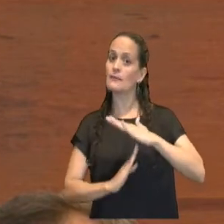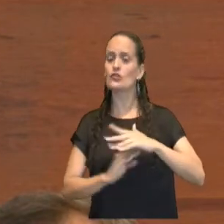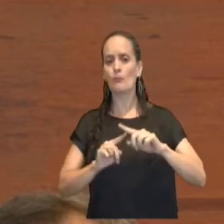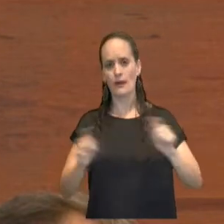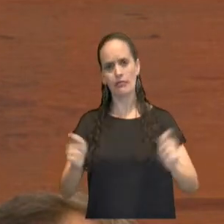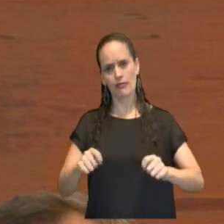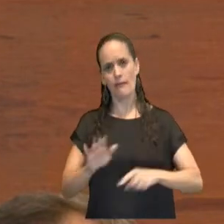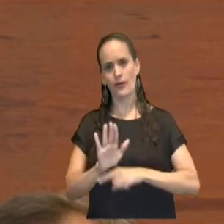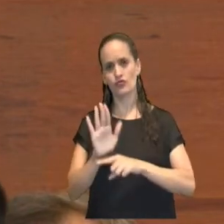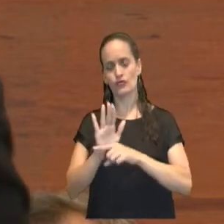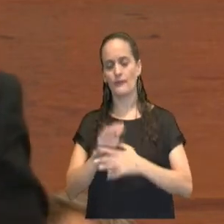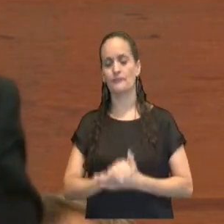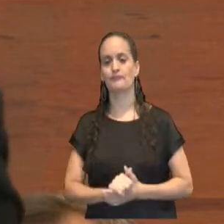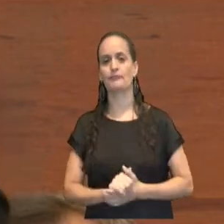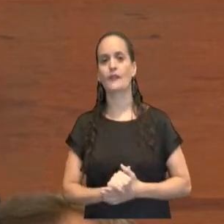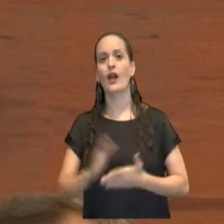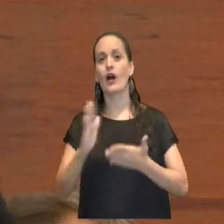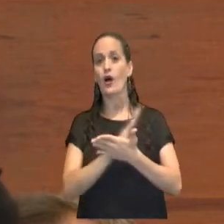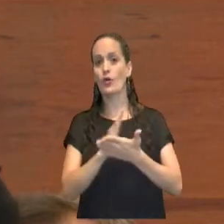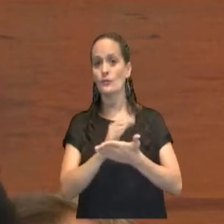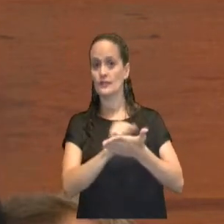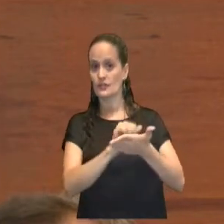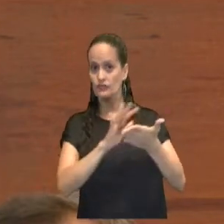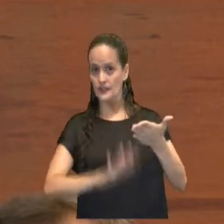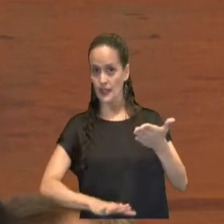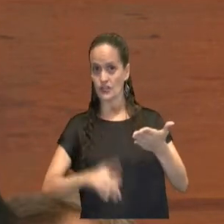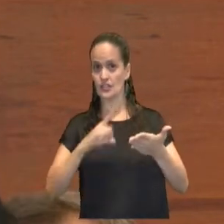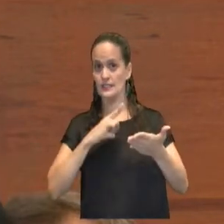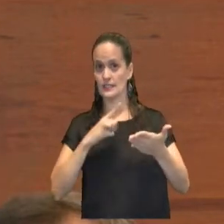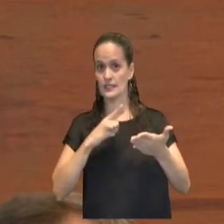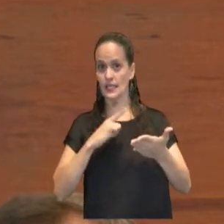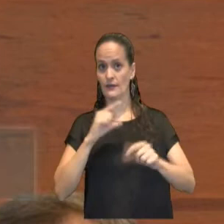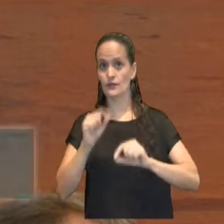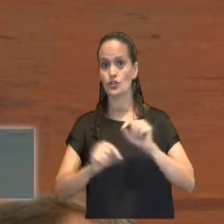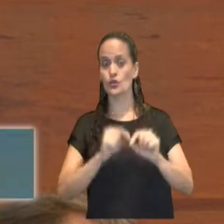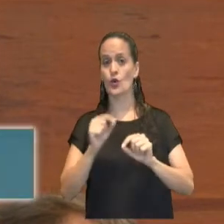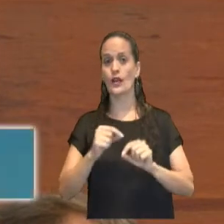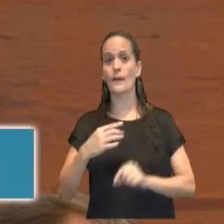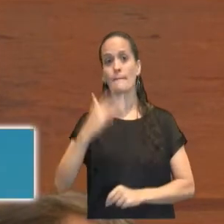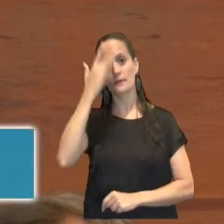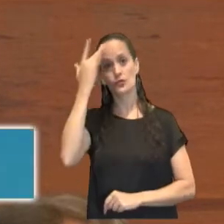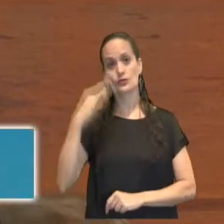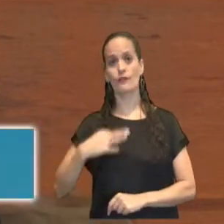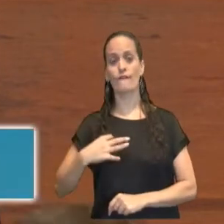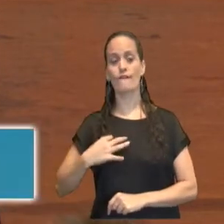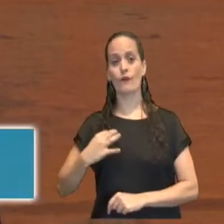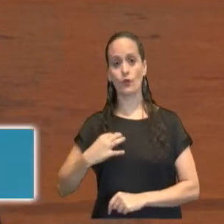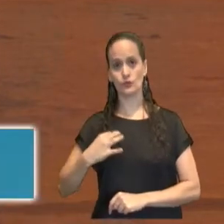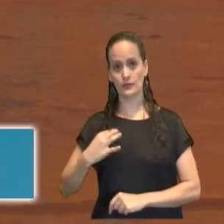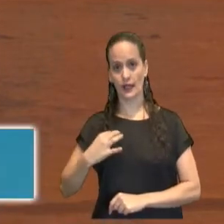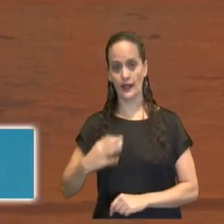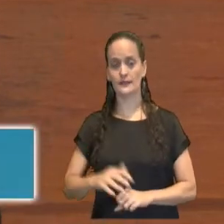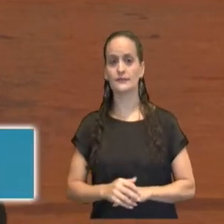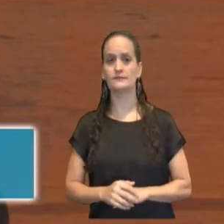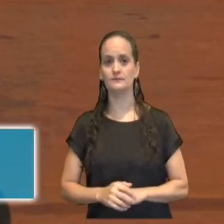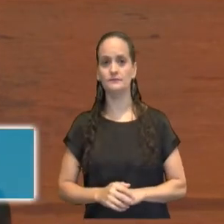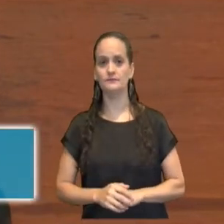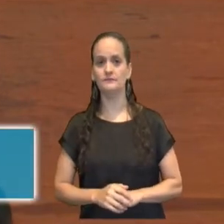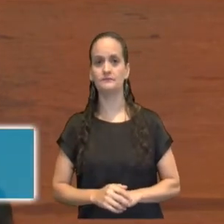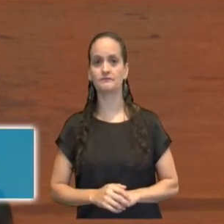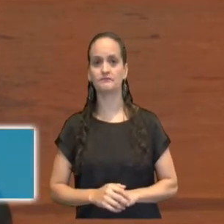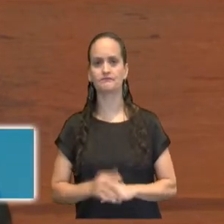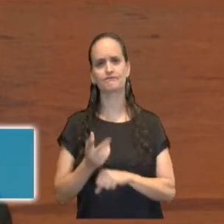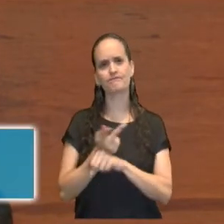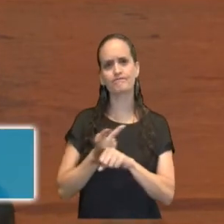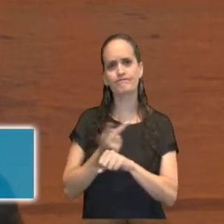dessas atividades que nós estamos realizando com os membros da igreja, membros voluntários que estão trabalhando arduamente,